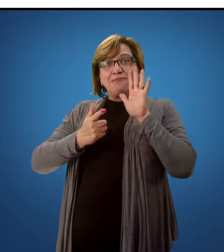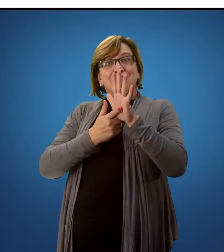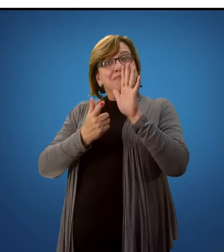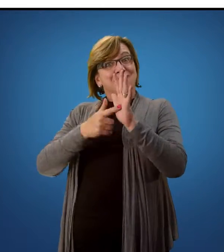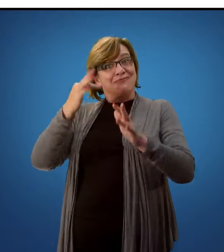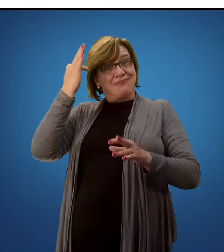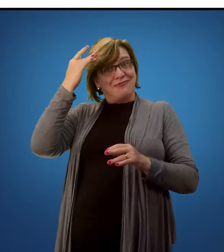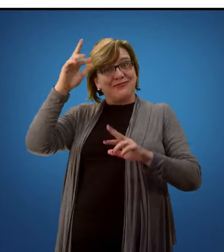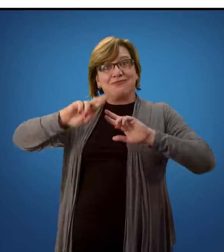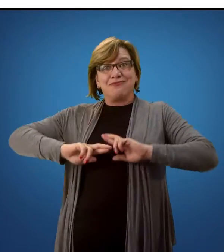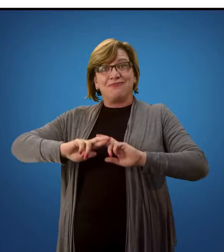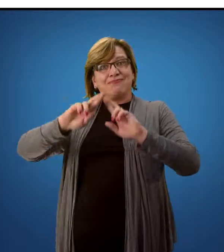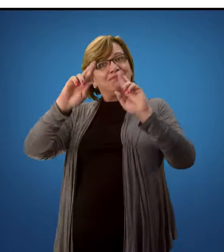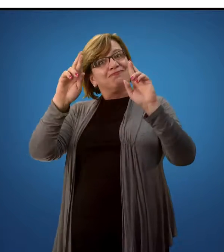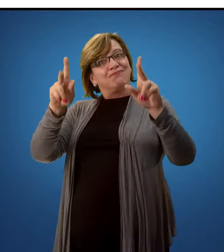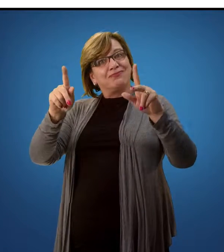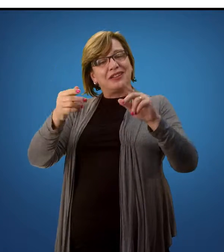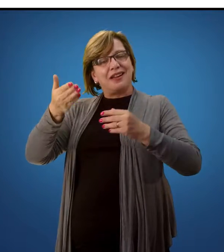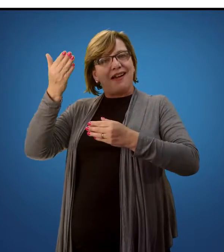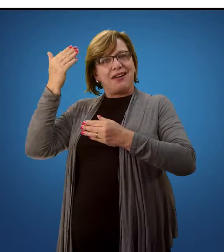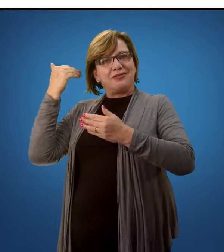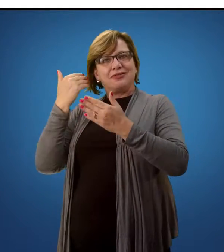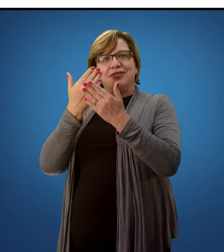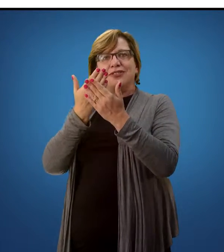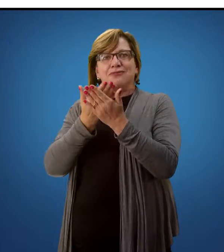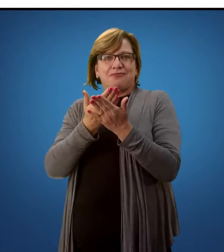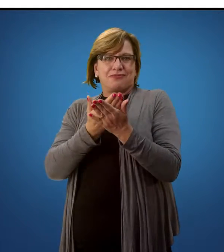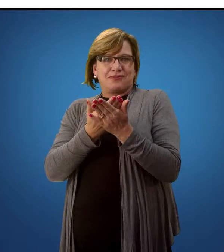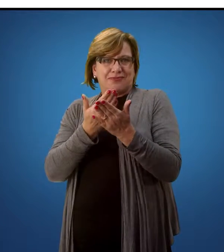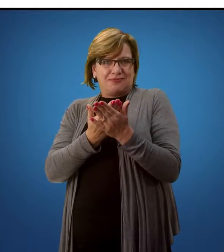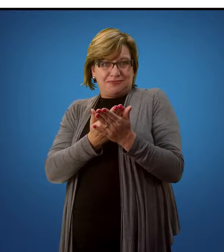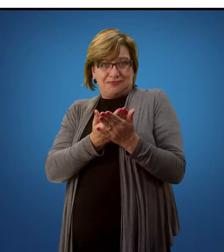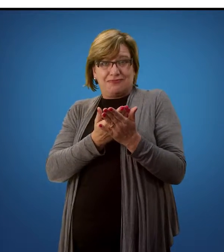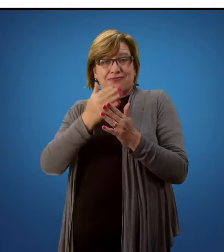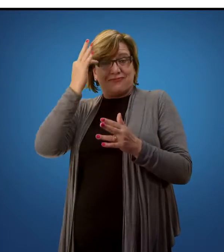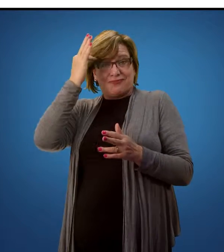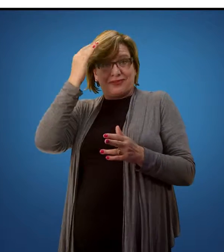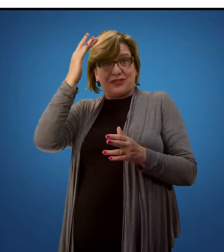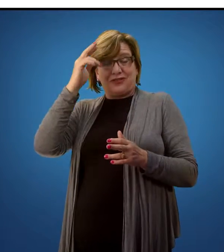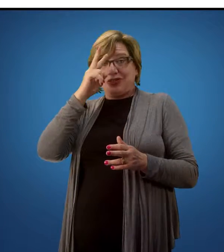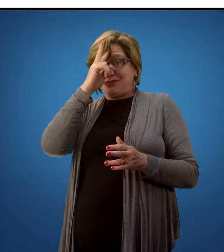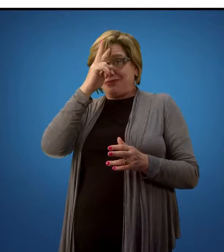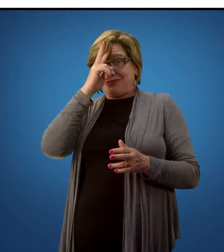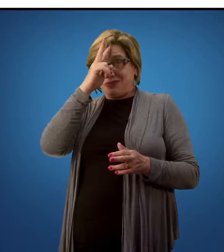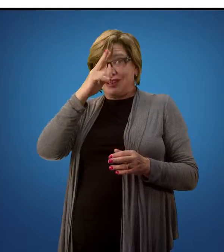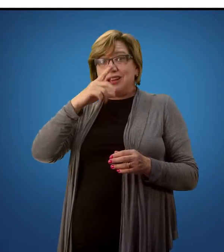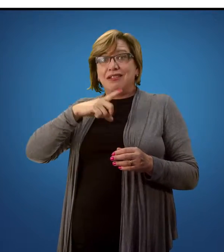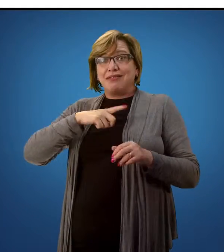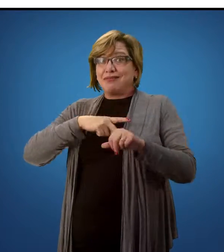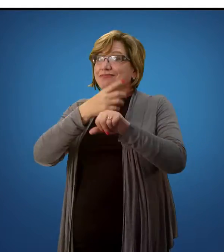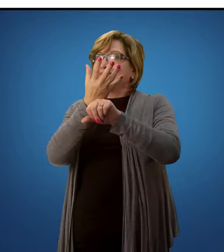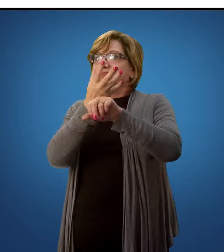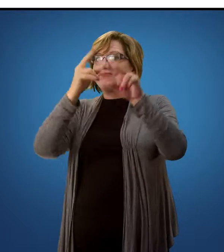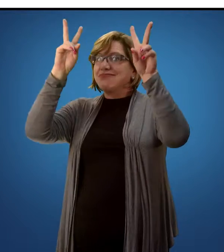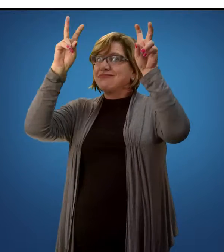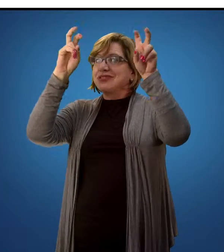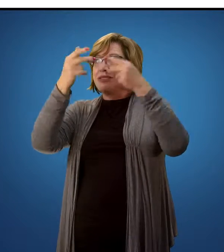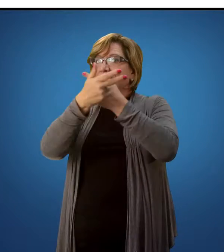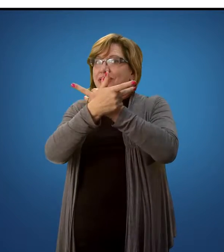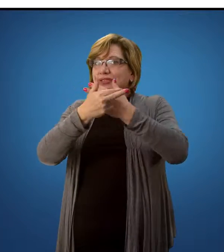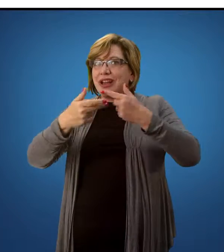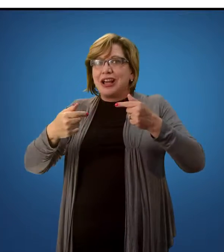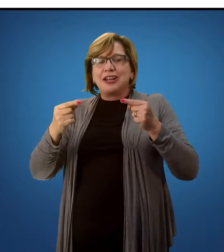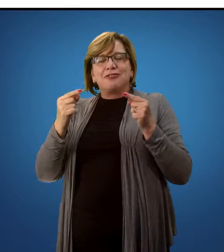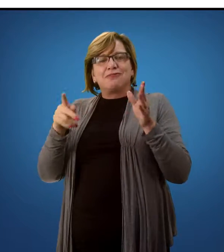filosofia veja quando nós estudamos a filosofia no ensino médio que tem é tem os conteúdos para estudar normalmente estão vinculados a